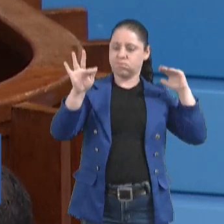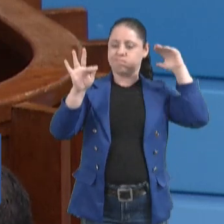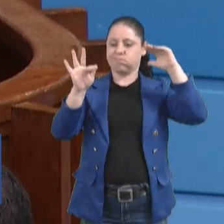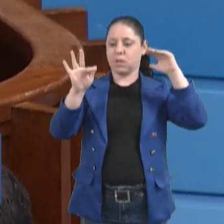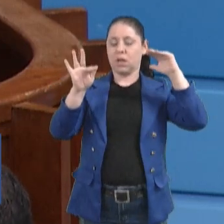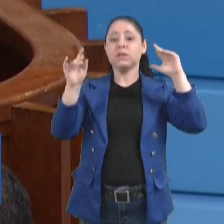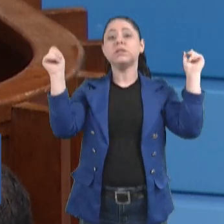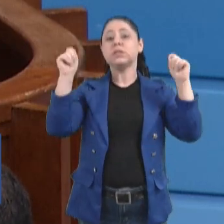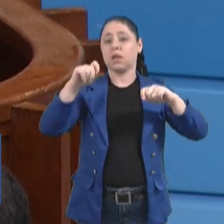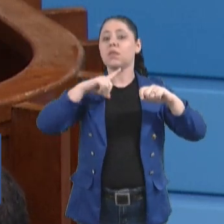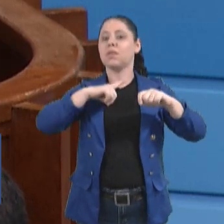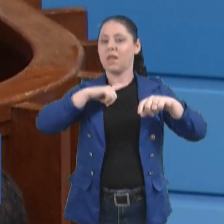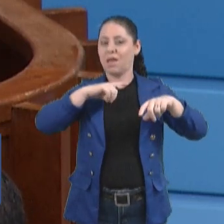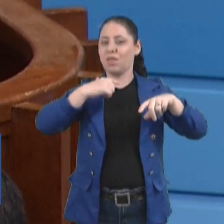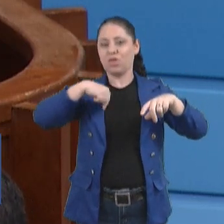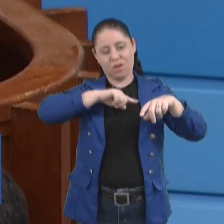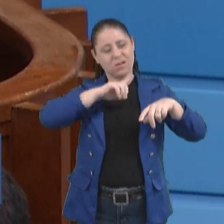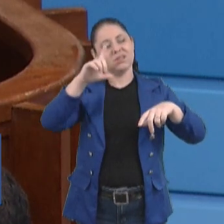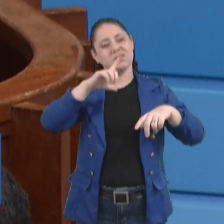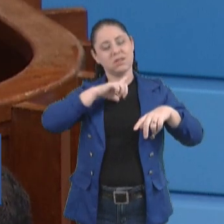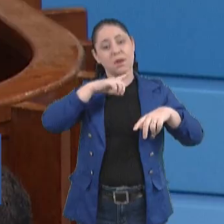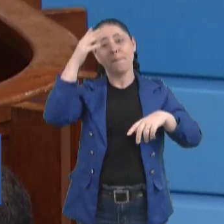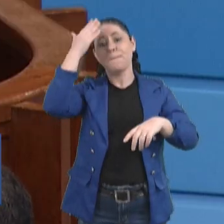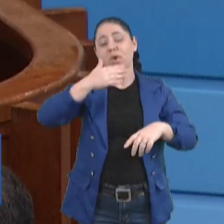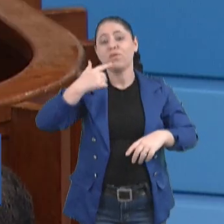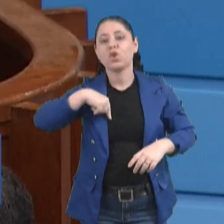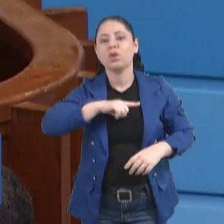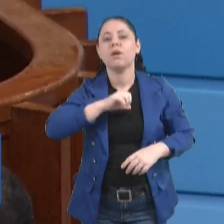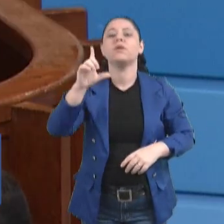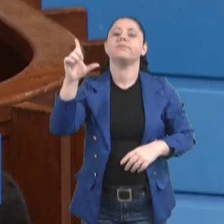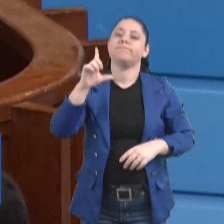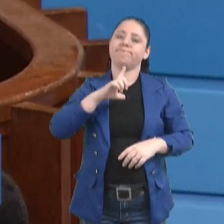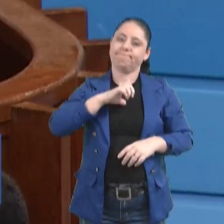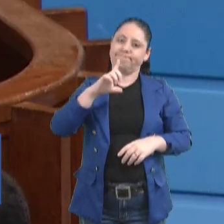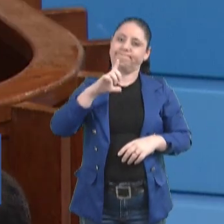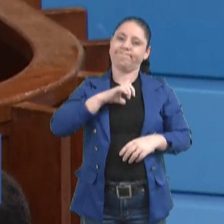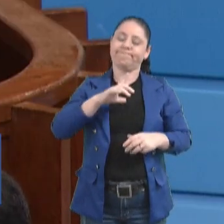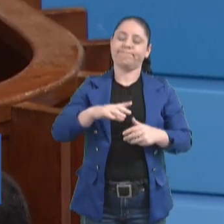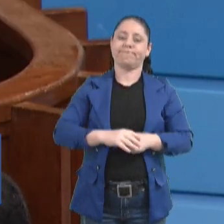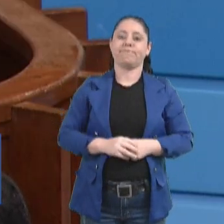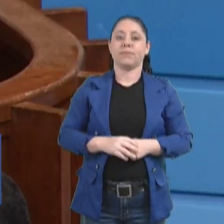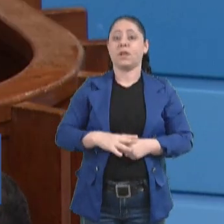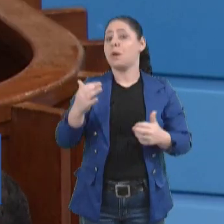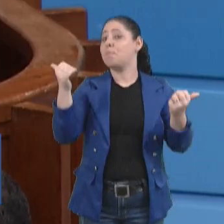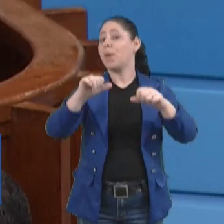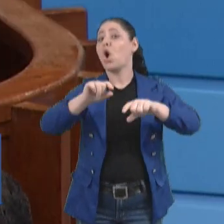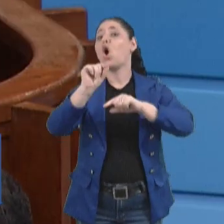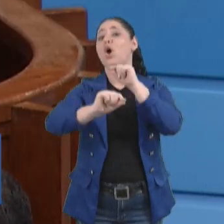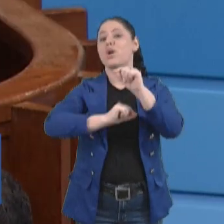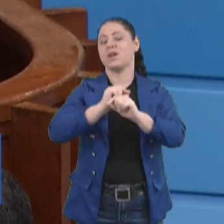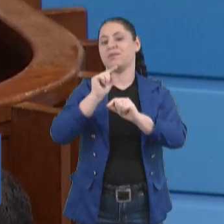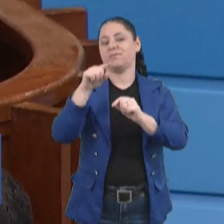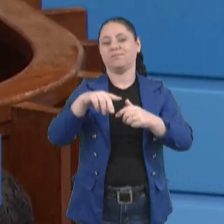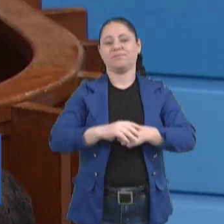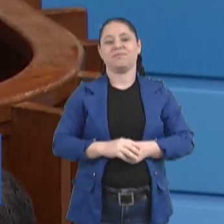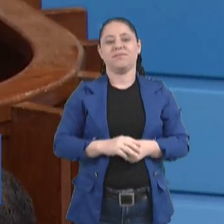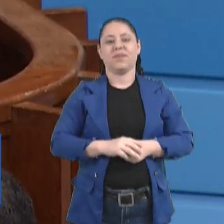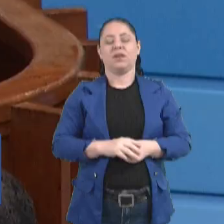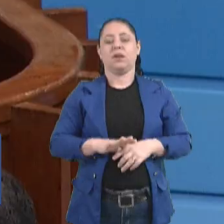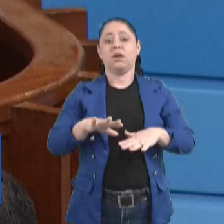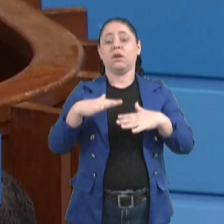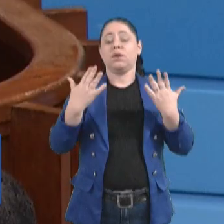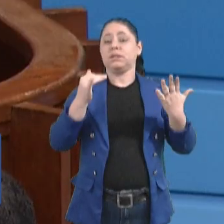tenha competência, que nós estamos provando que nós temos. Pior do que isso, quando